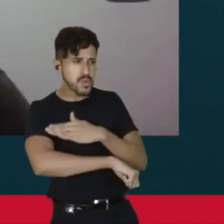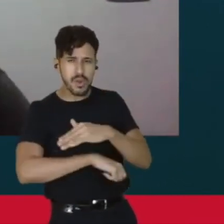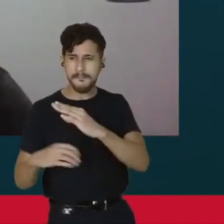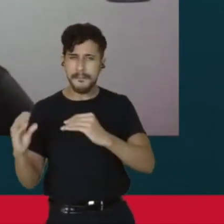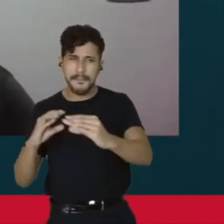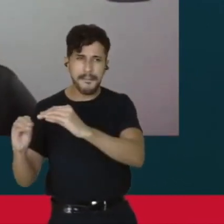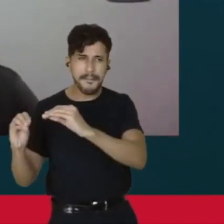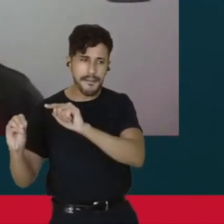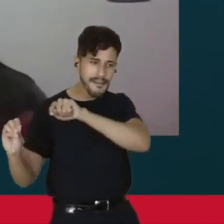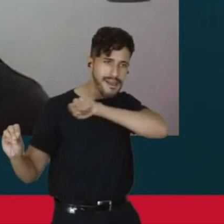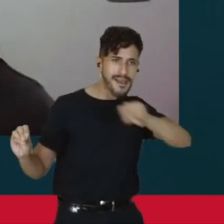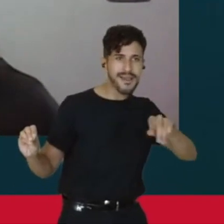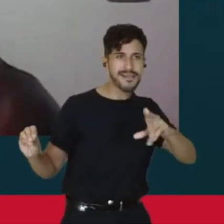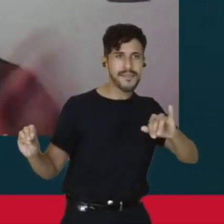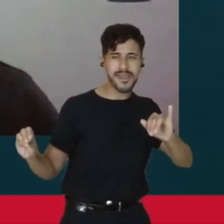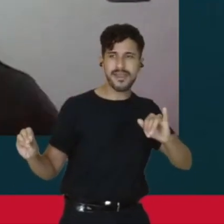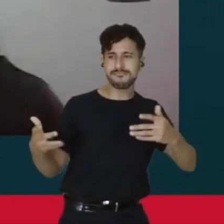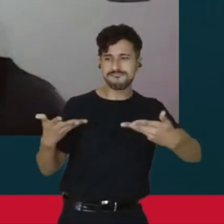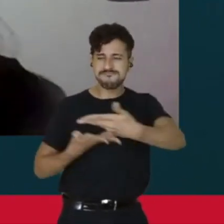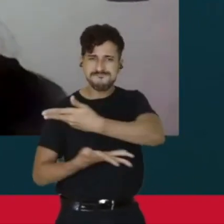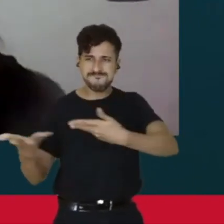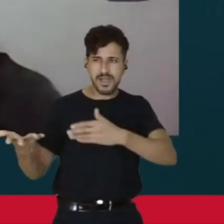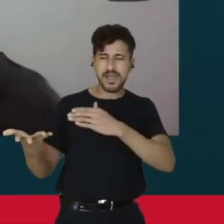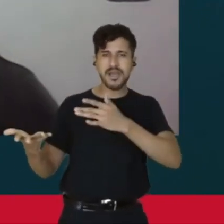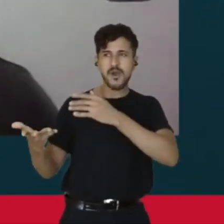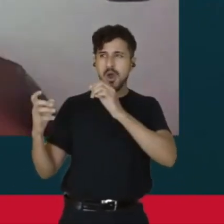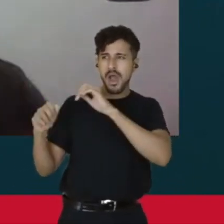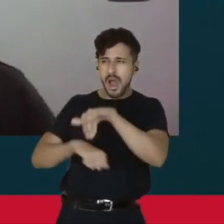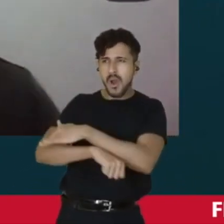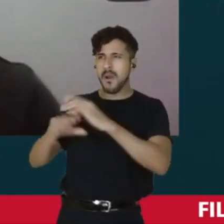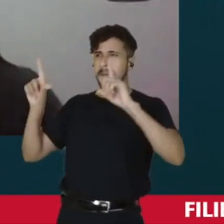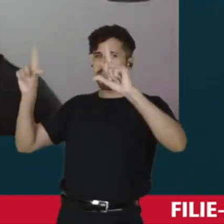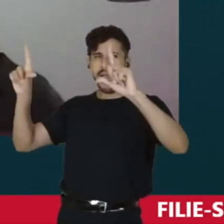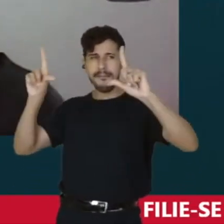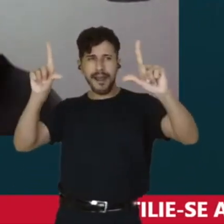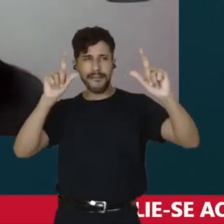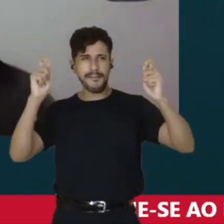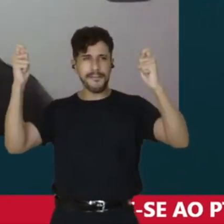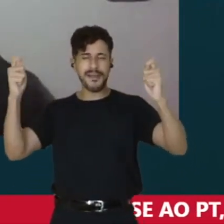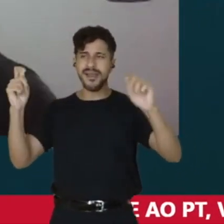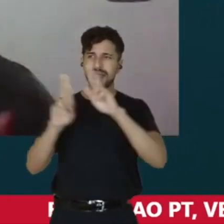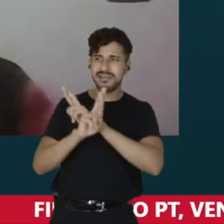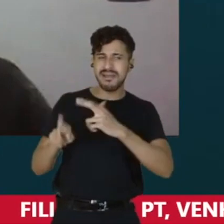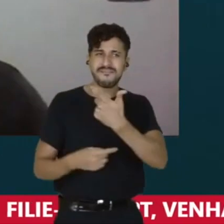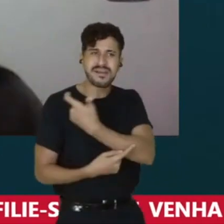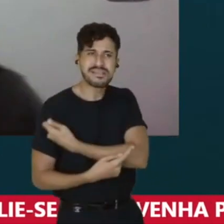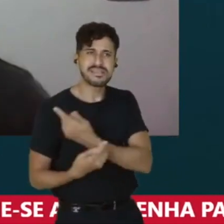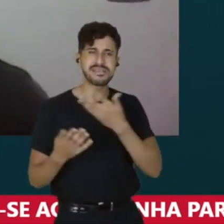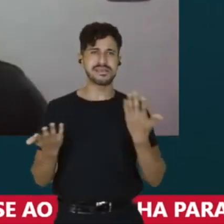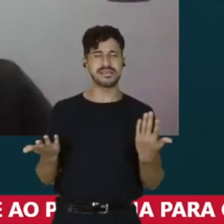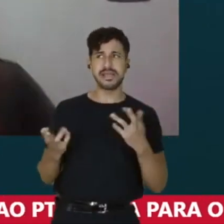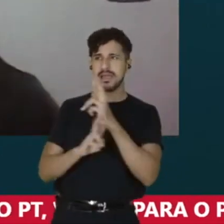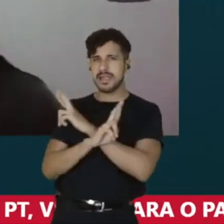na CPI. Então a gente ia para a rua e via os cartazes, né, associando a questão de vacina,